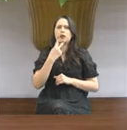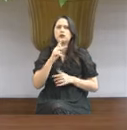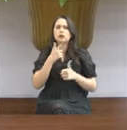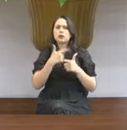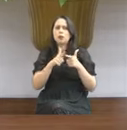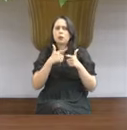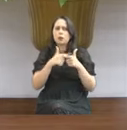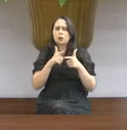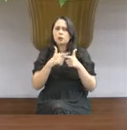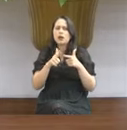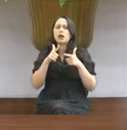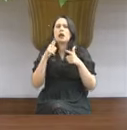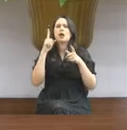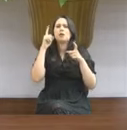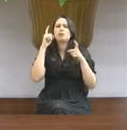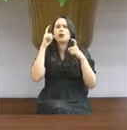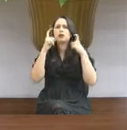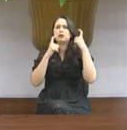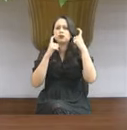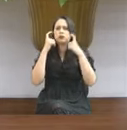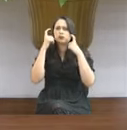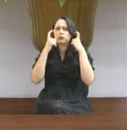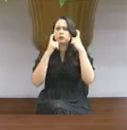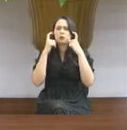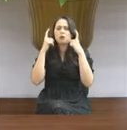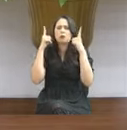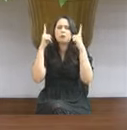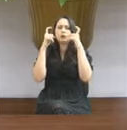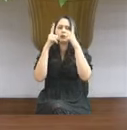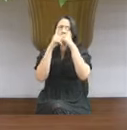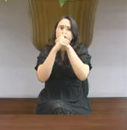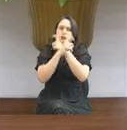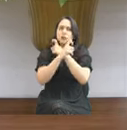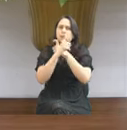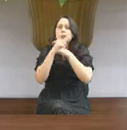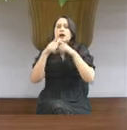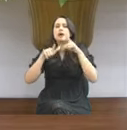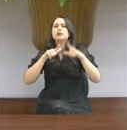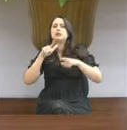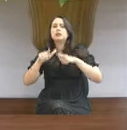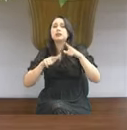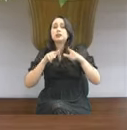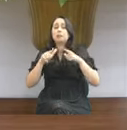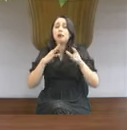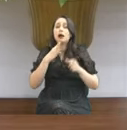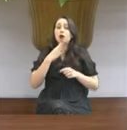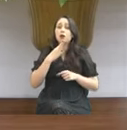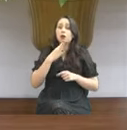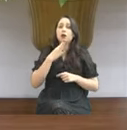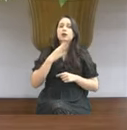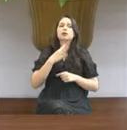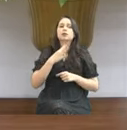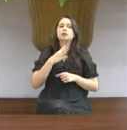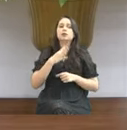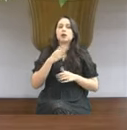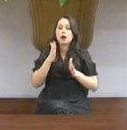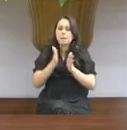o teu trabalho. Já era para dar glória a Deus bem aqui, mas tudo bem. Conheço a tua